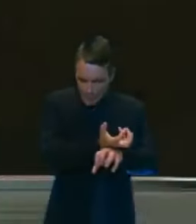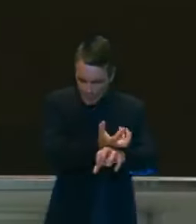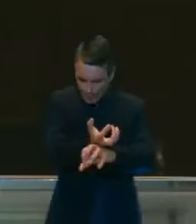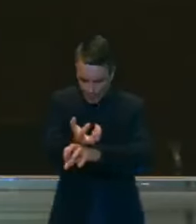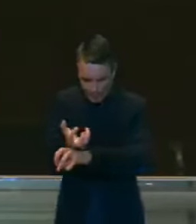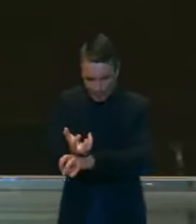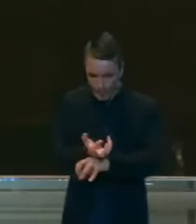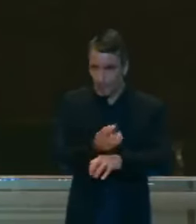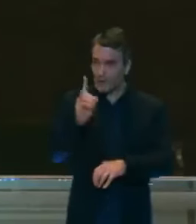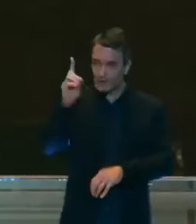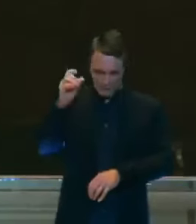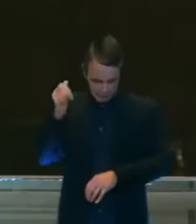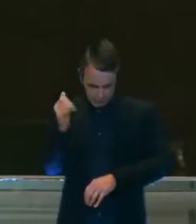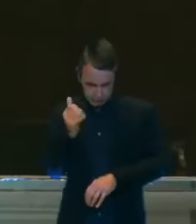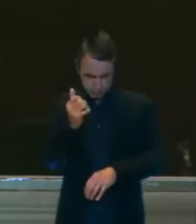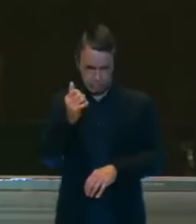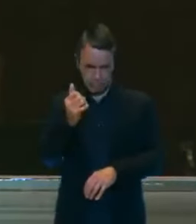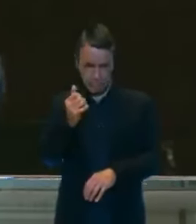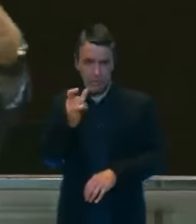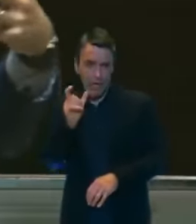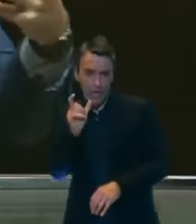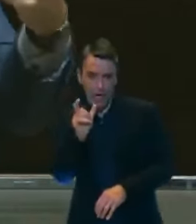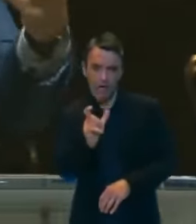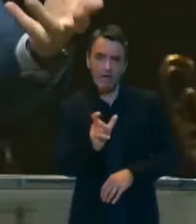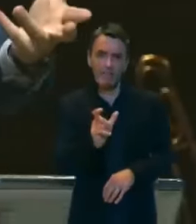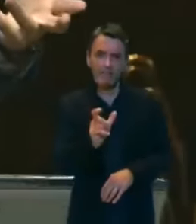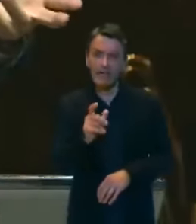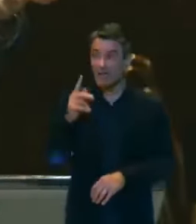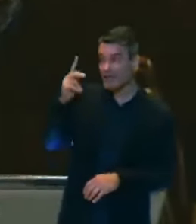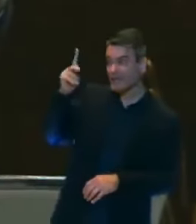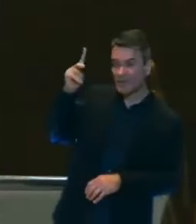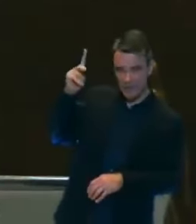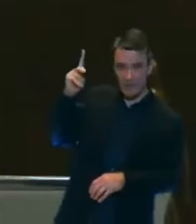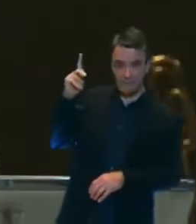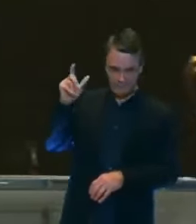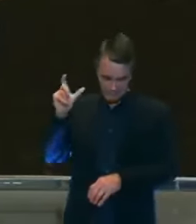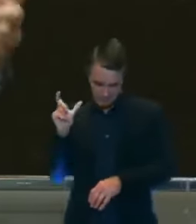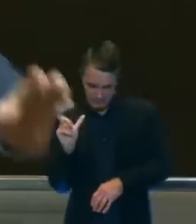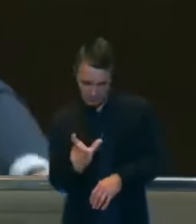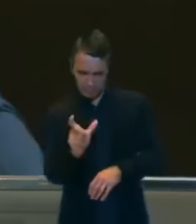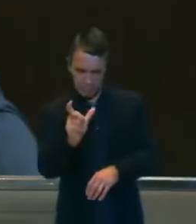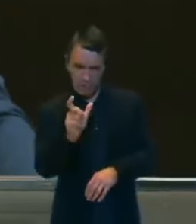E a palavra de Deus, liberada sobre o caos,